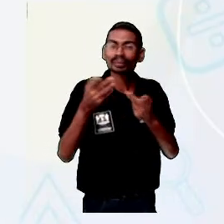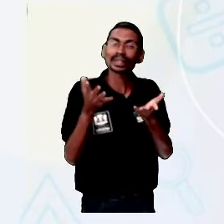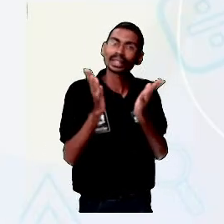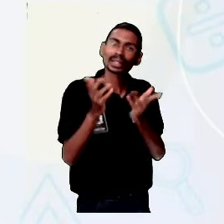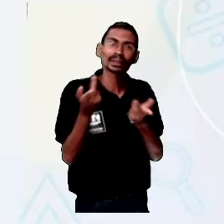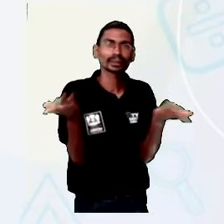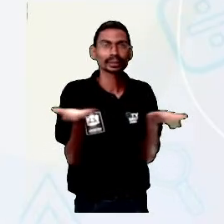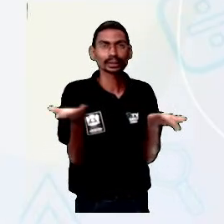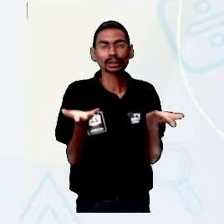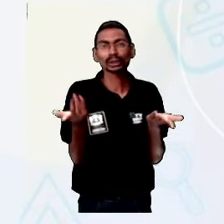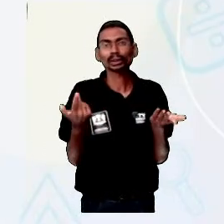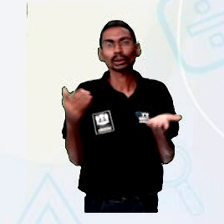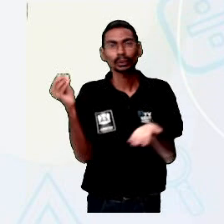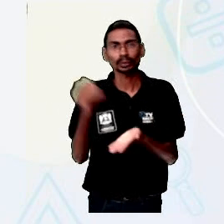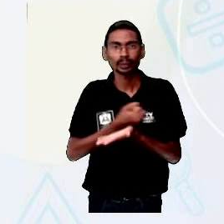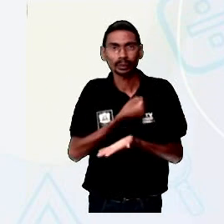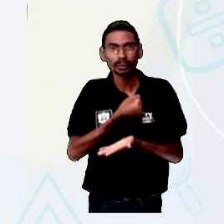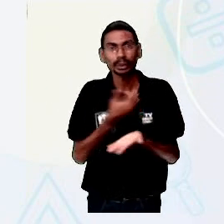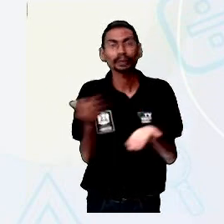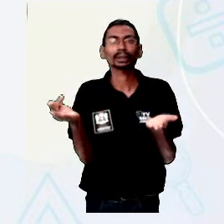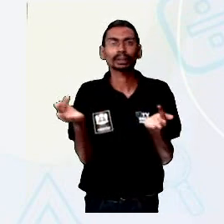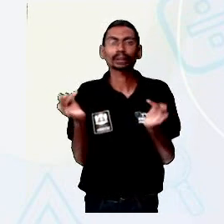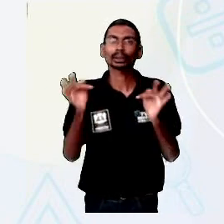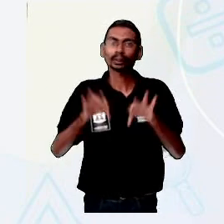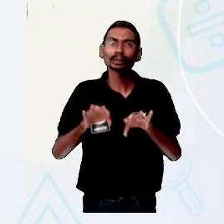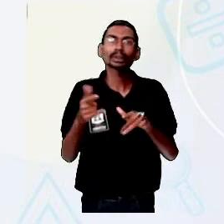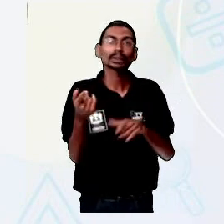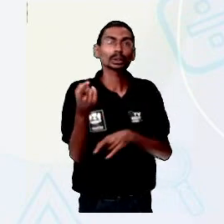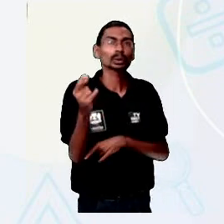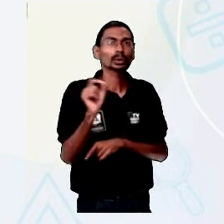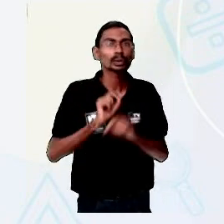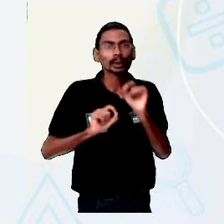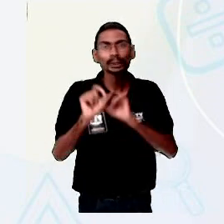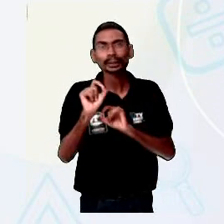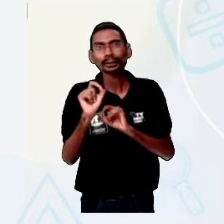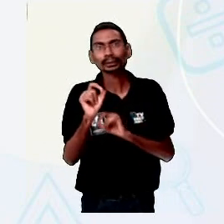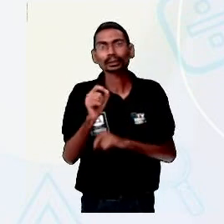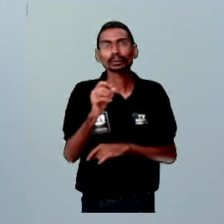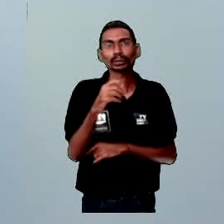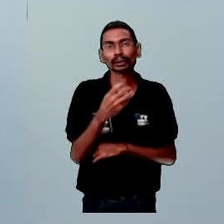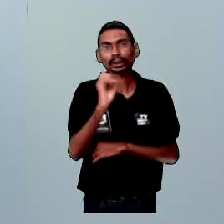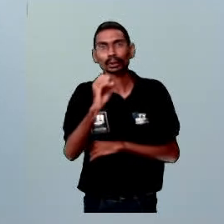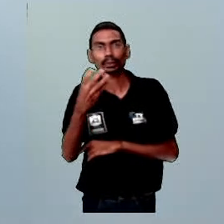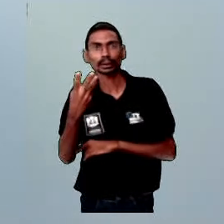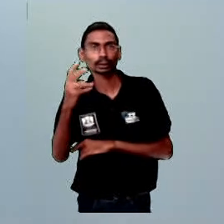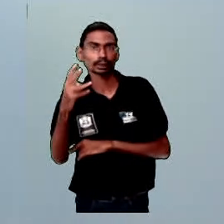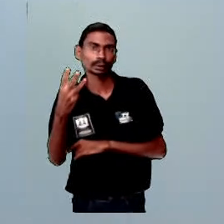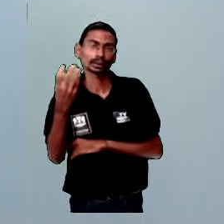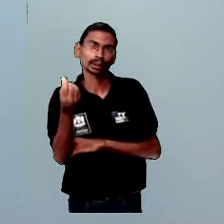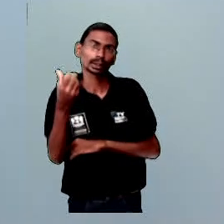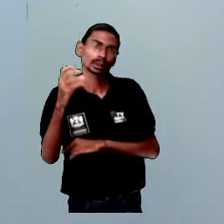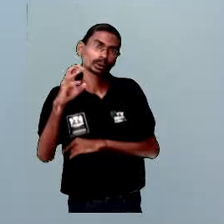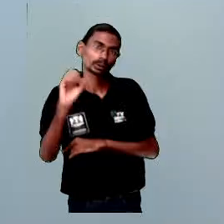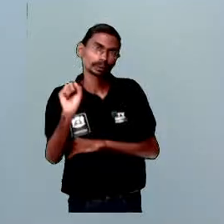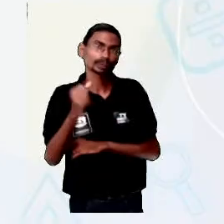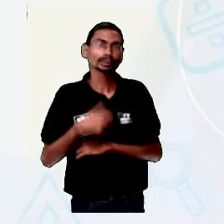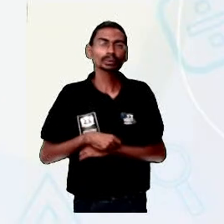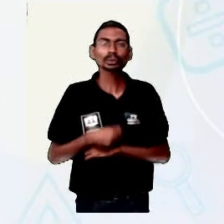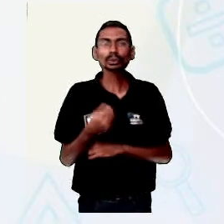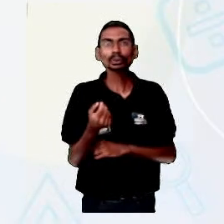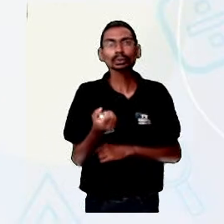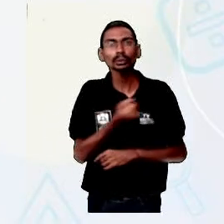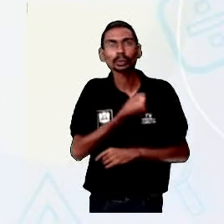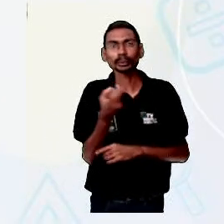que terminam em 0, 2, 4, 6 ou 8. Os números ímpares são os